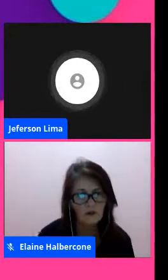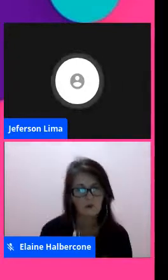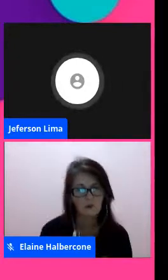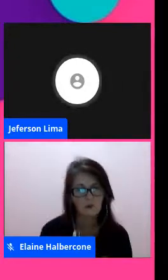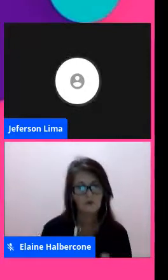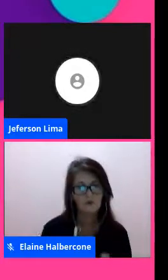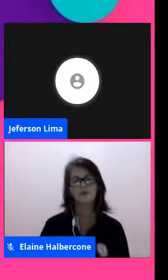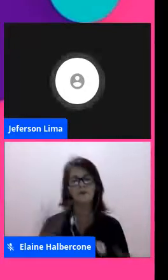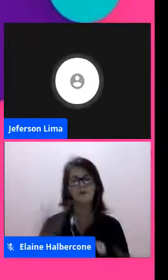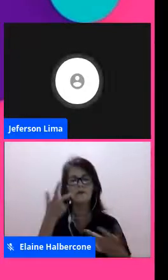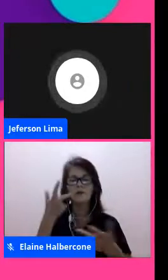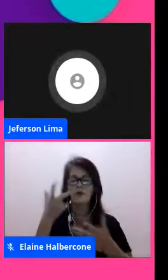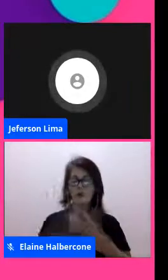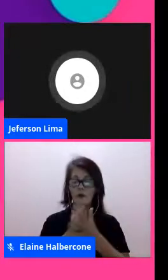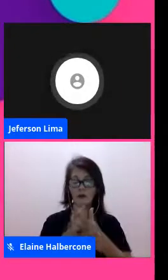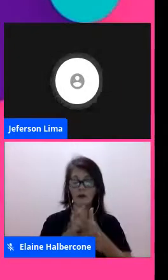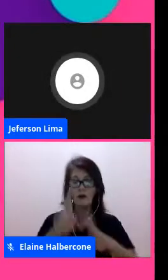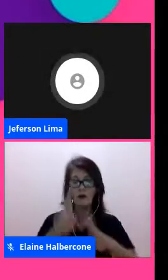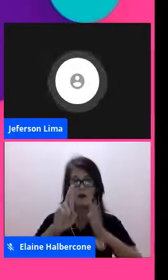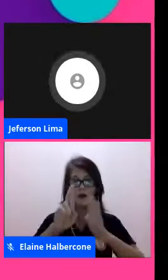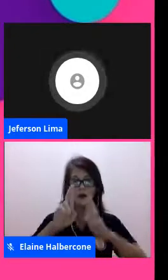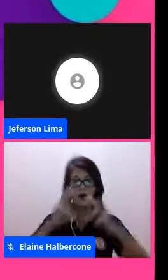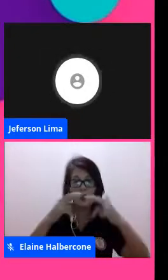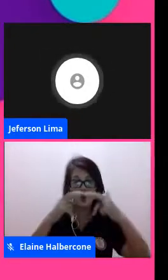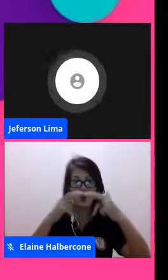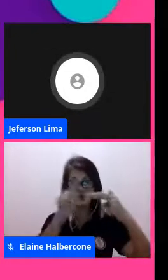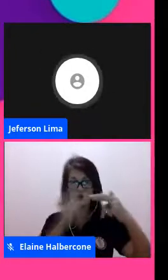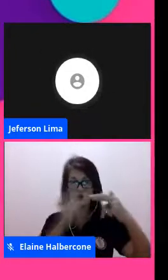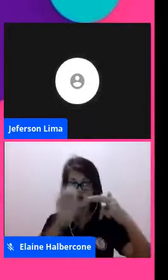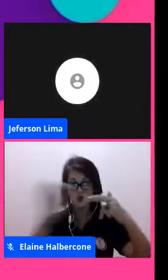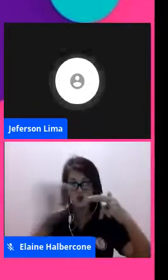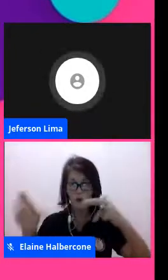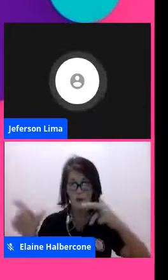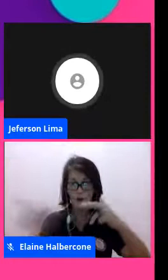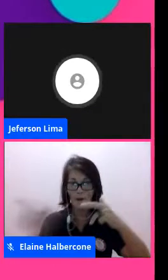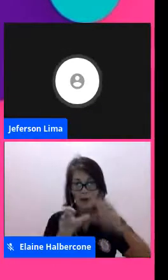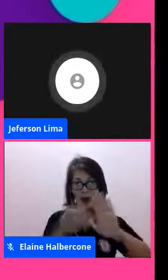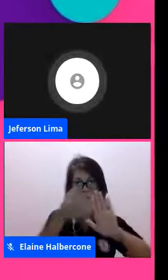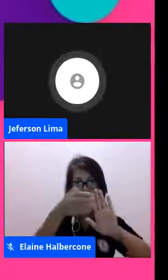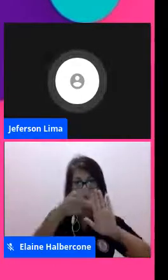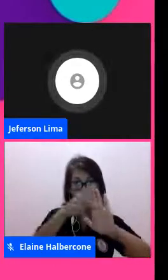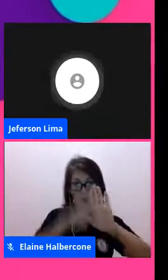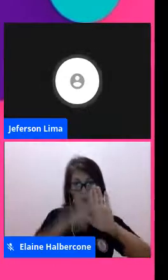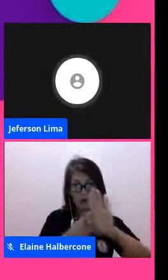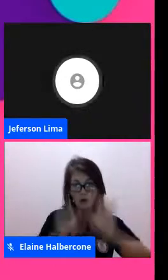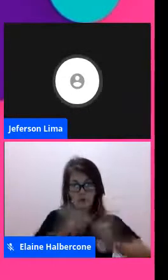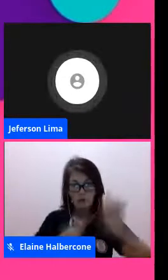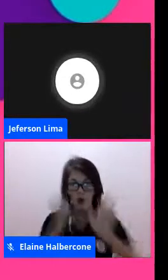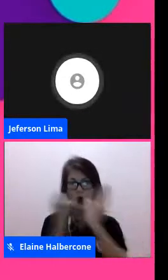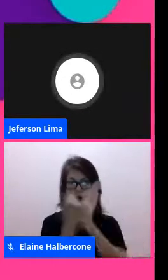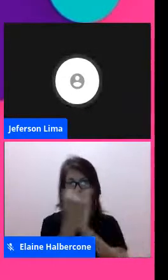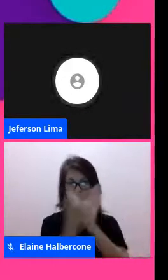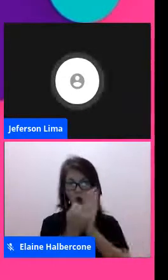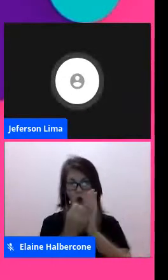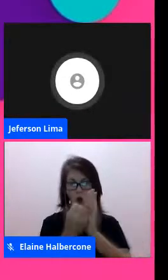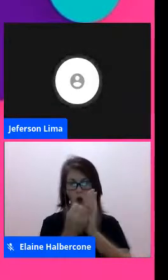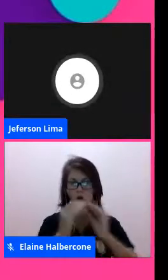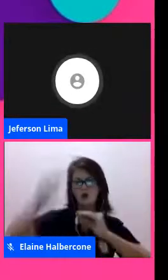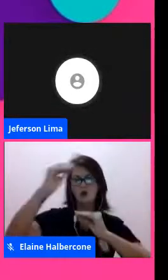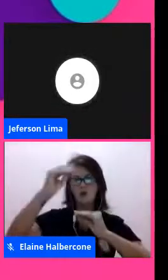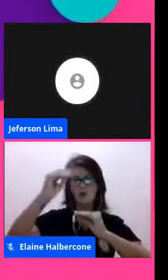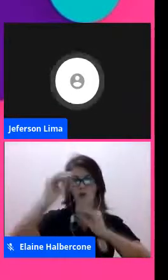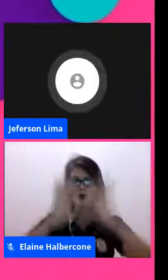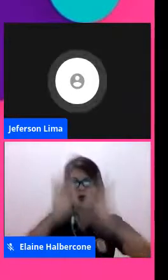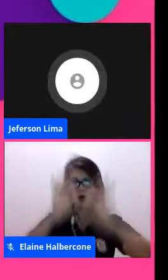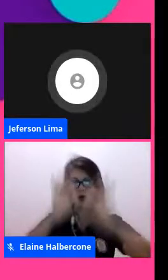é realmente a gente pegar a placa, programar ela em tempo real, fazer o código, subir servidor, configurar